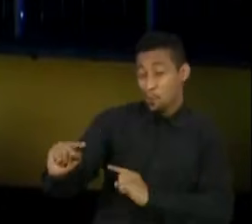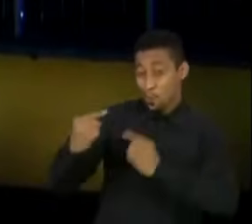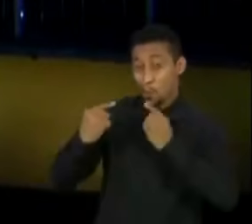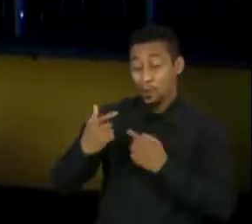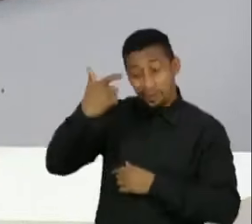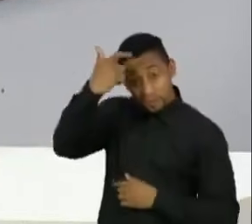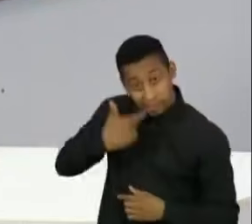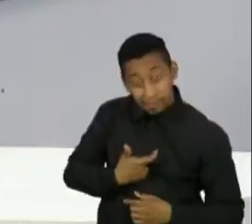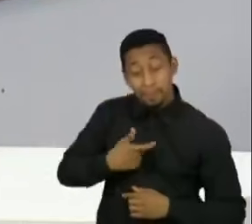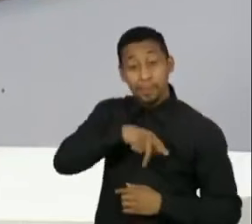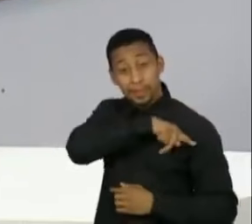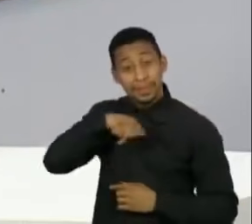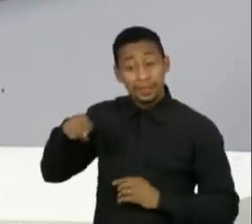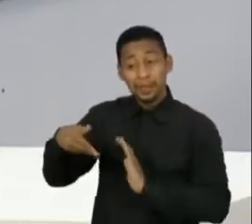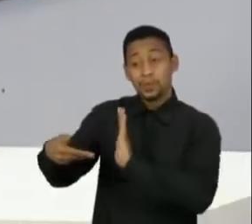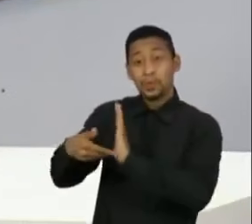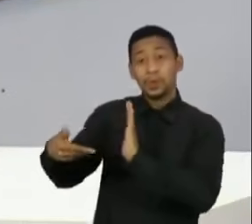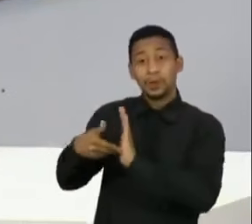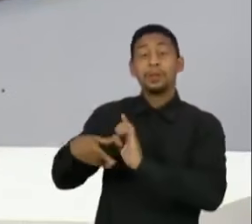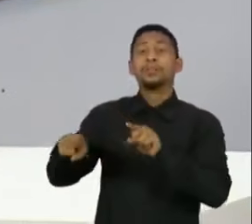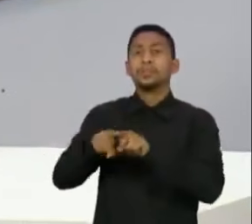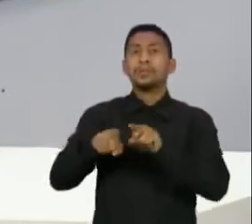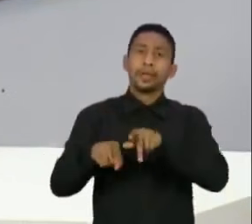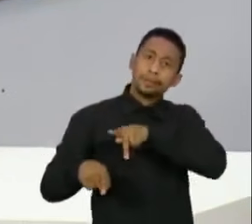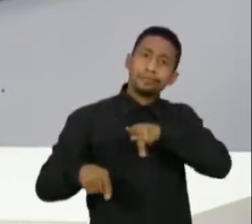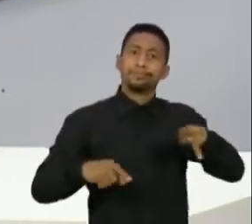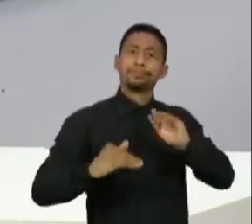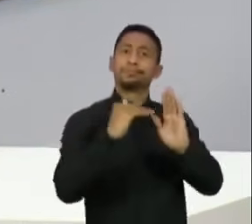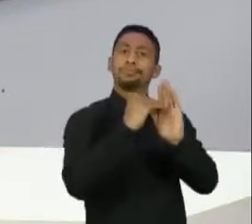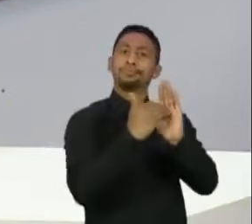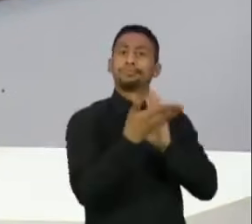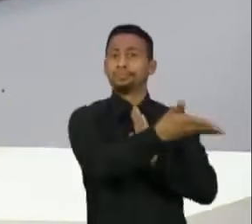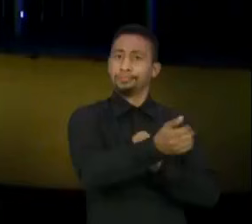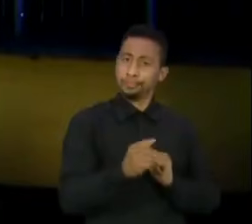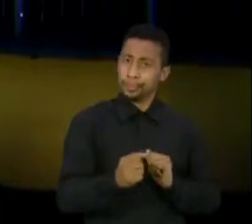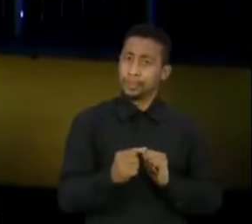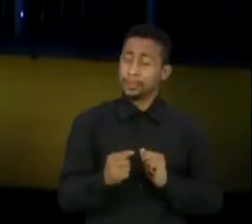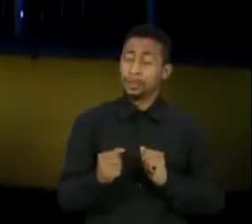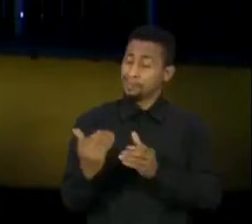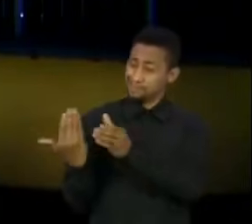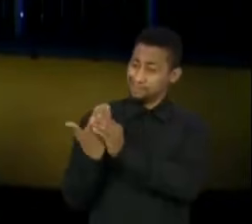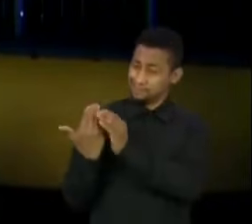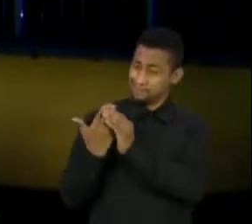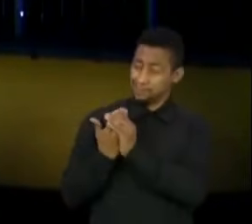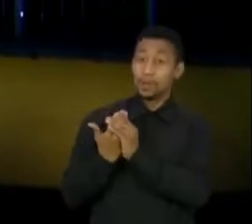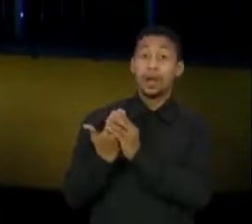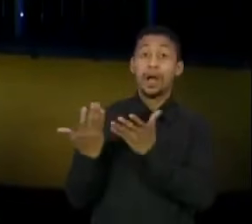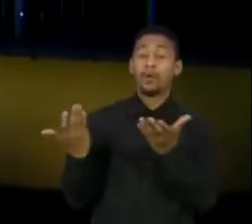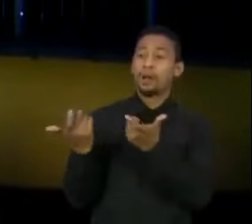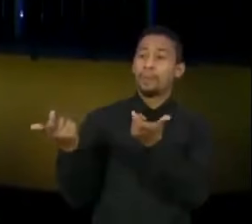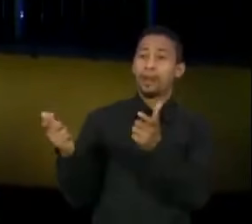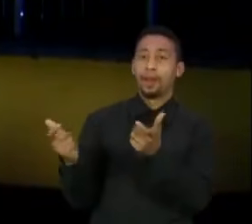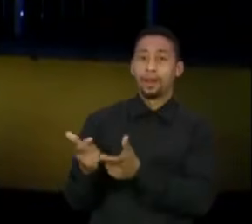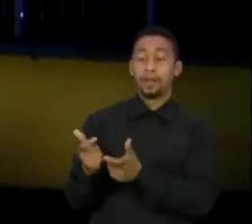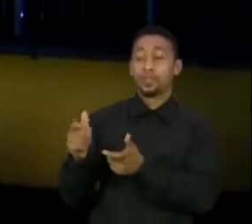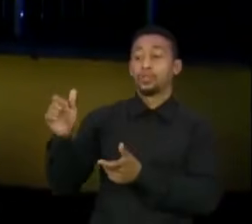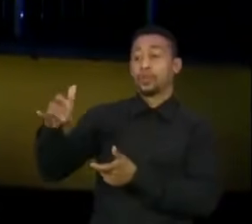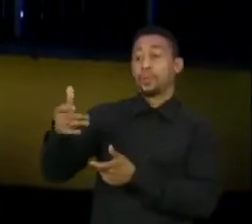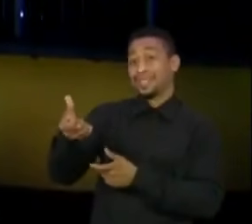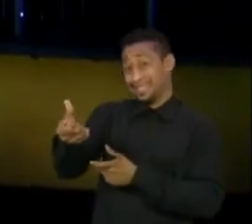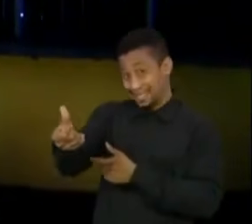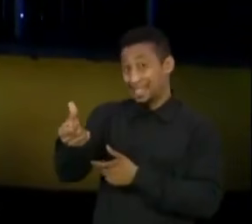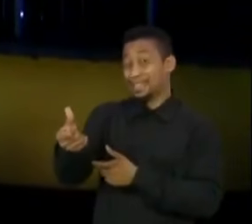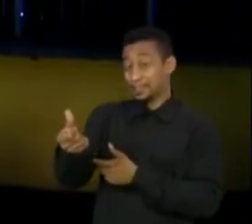era o presidente do congresso nacional e do Senado Federal dessas resta seis no Supremo Tribunal Federal